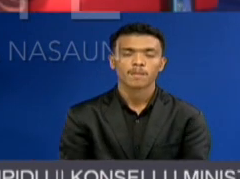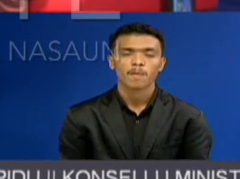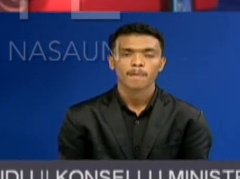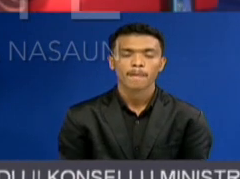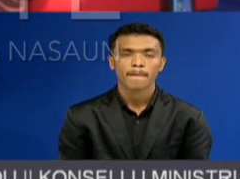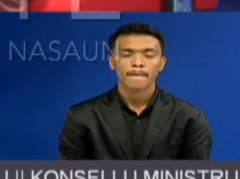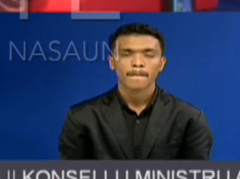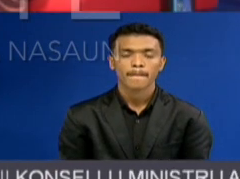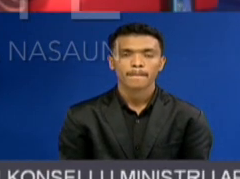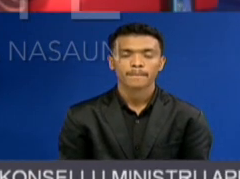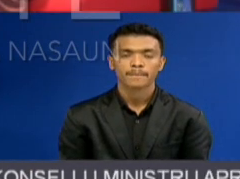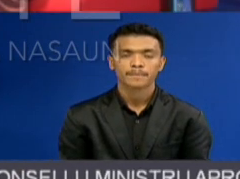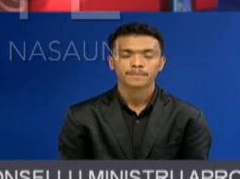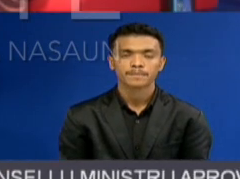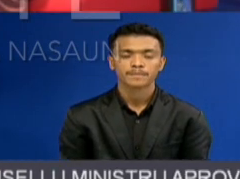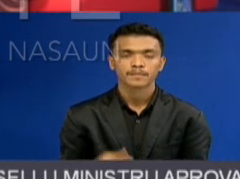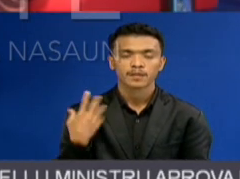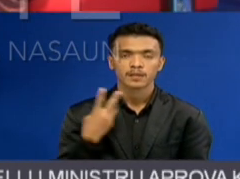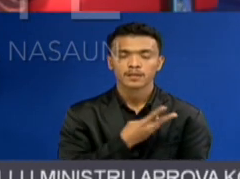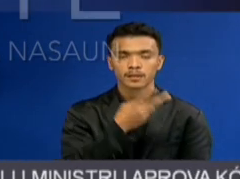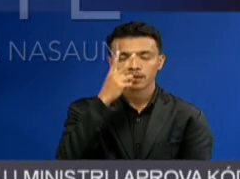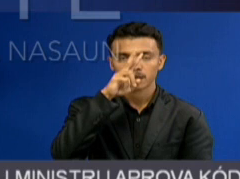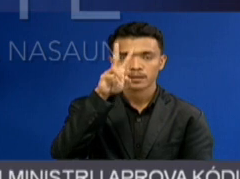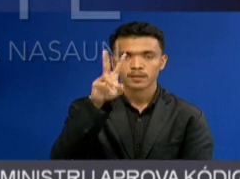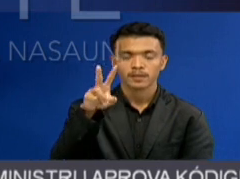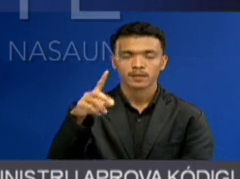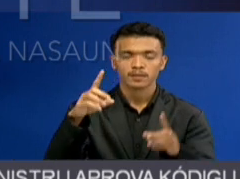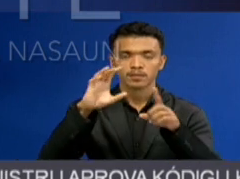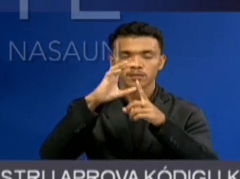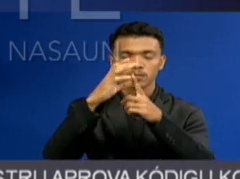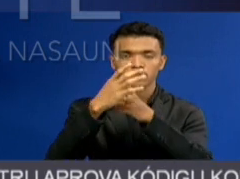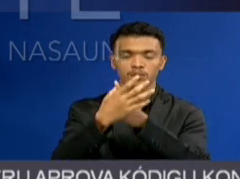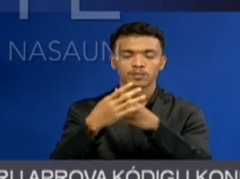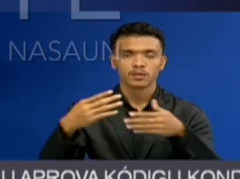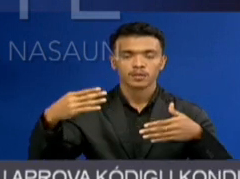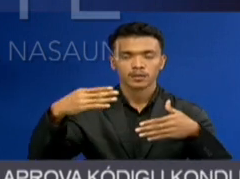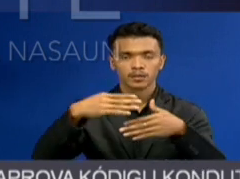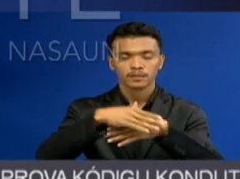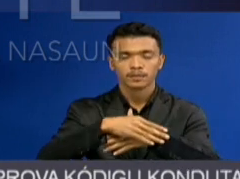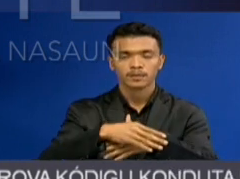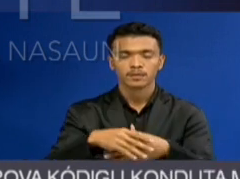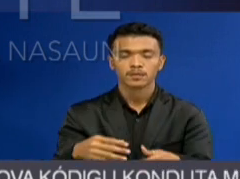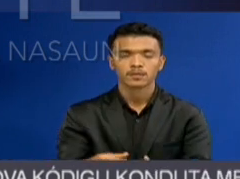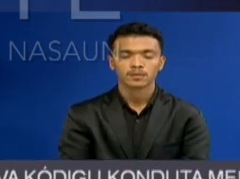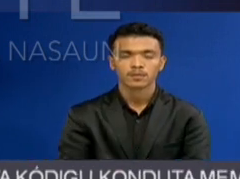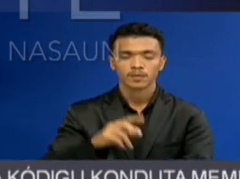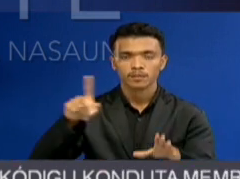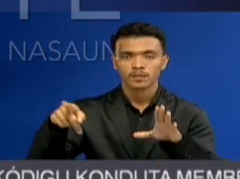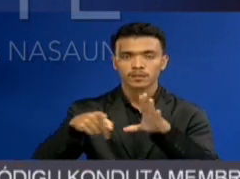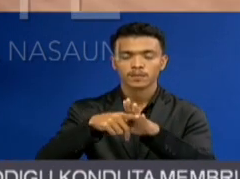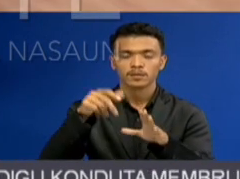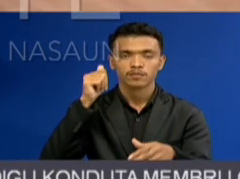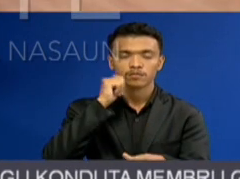ita hare referensi rene tamba sane ita haremos ba ita ne kultura patriarcal hare ba participação